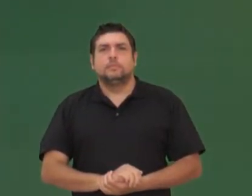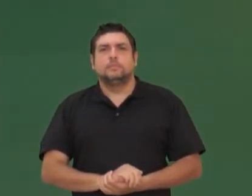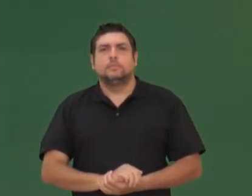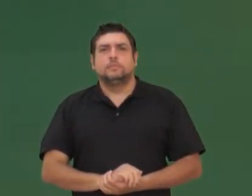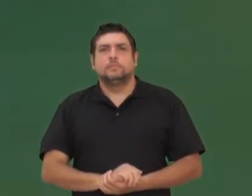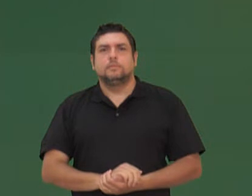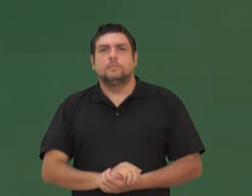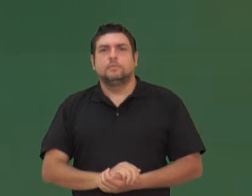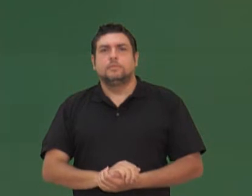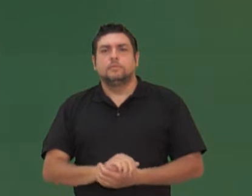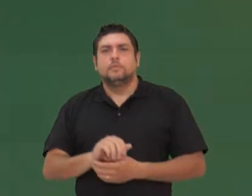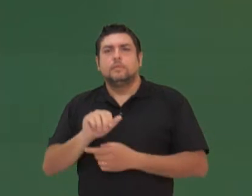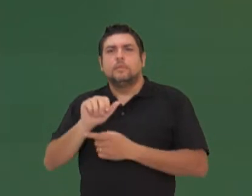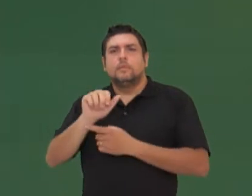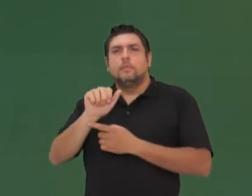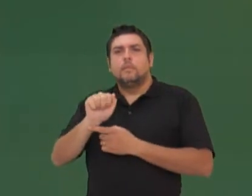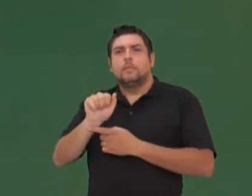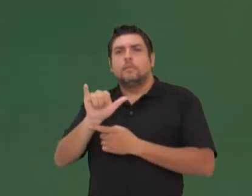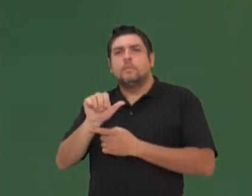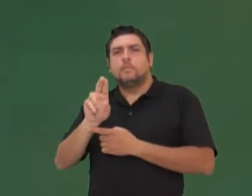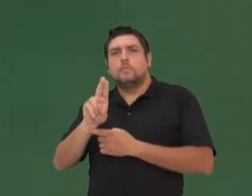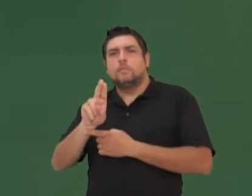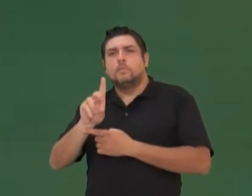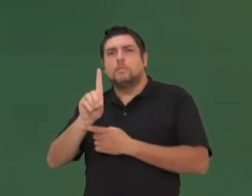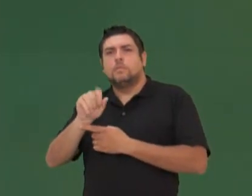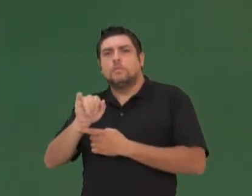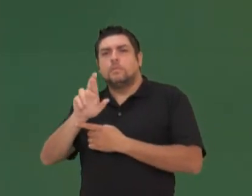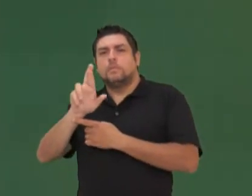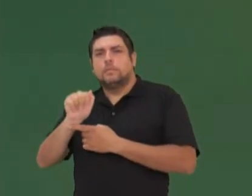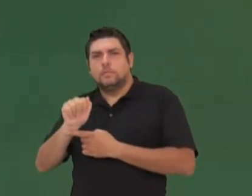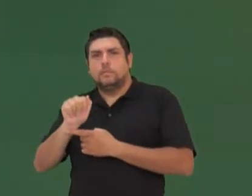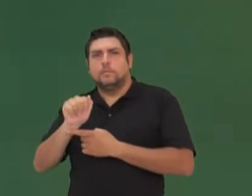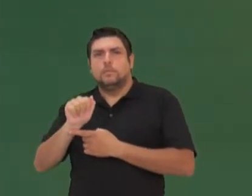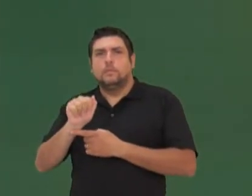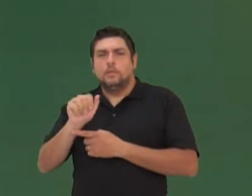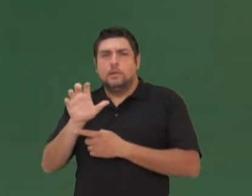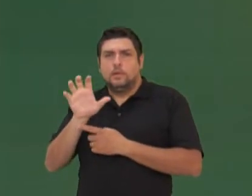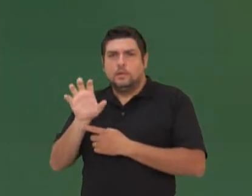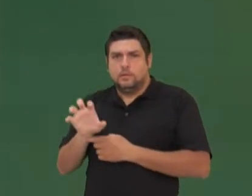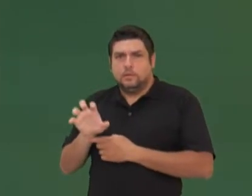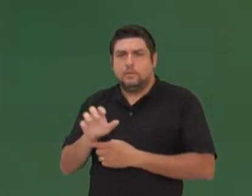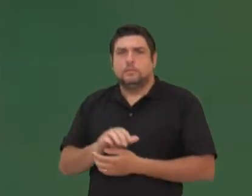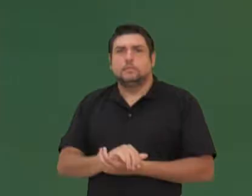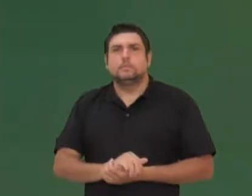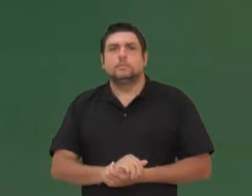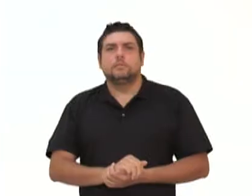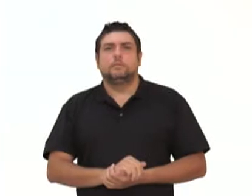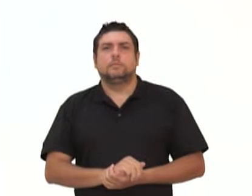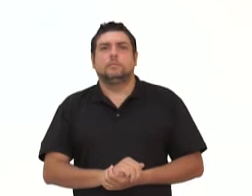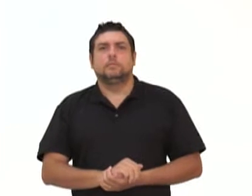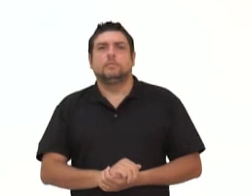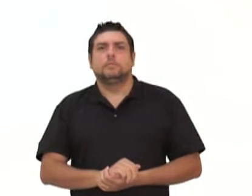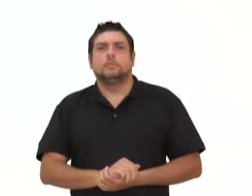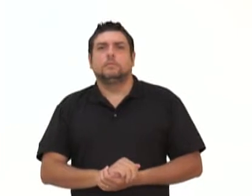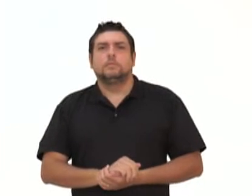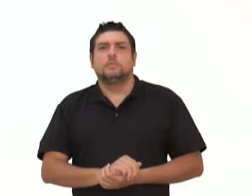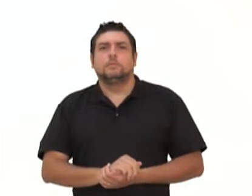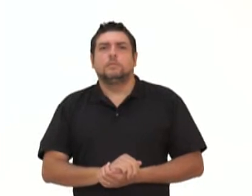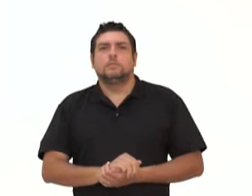espanhol, a possibilidade que utilicemos a estrutura ayudarse, com esta terminação. ¿Sí? Outra possibilidade para que